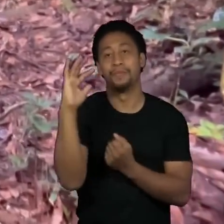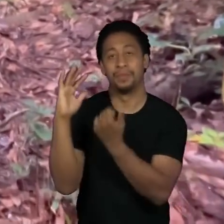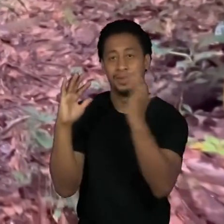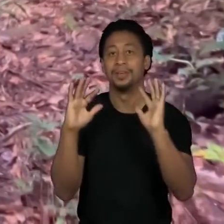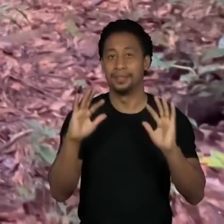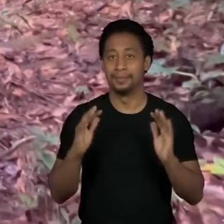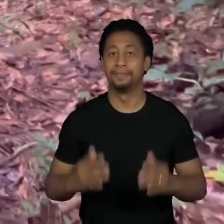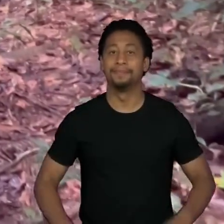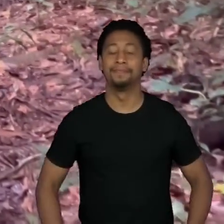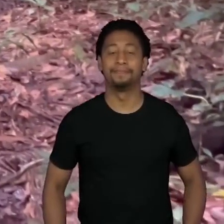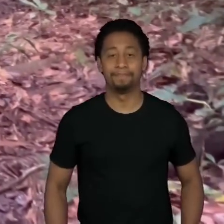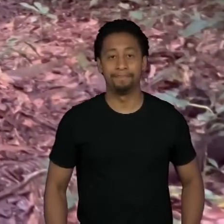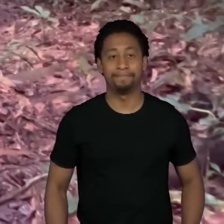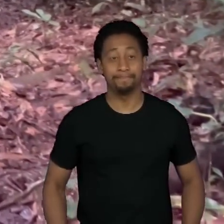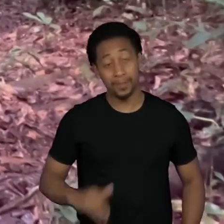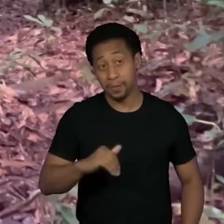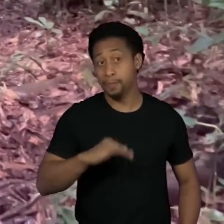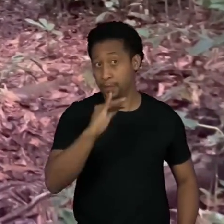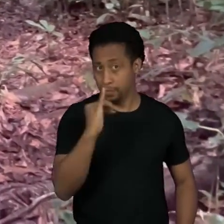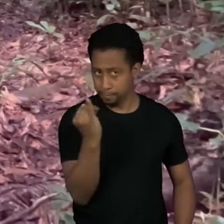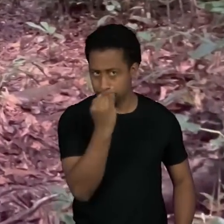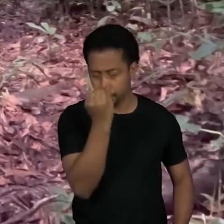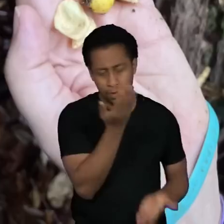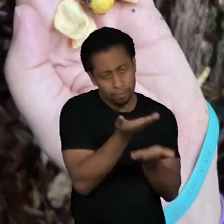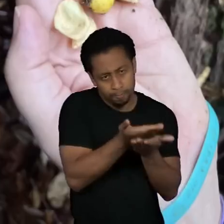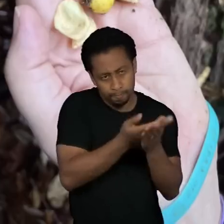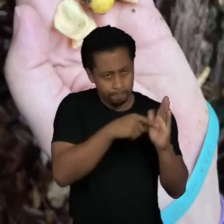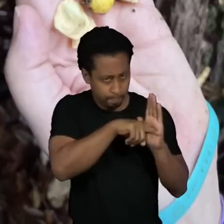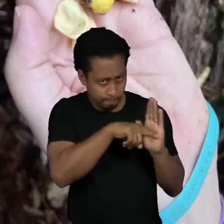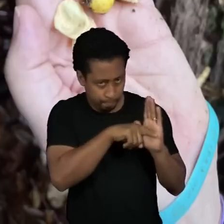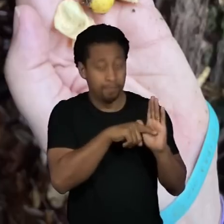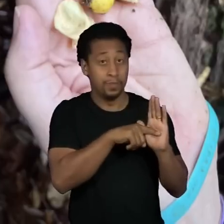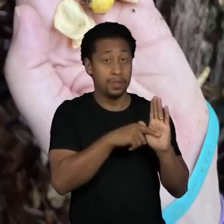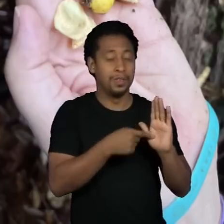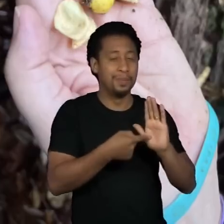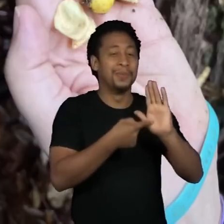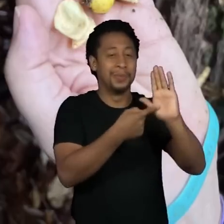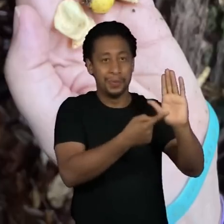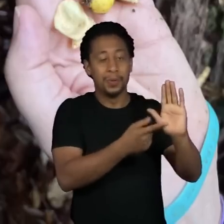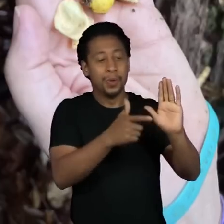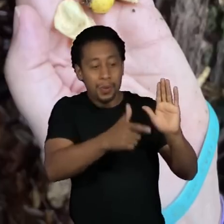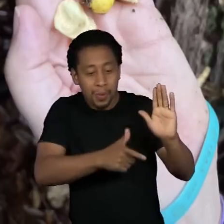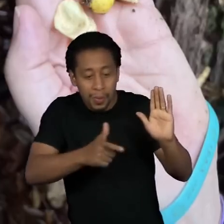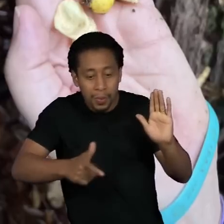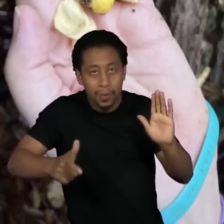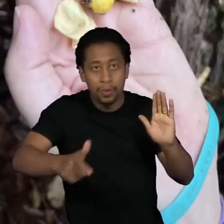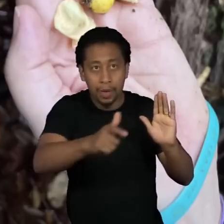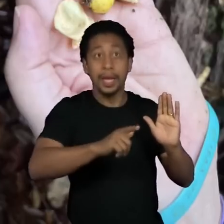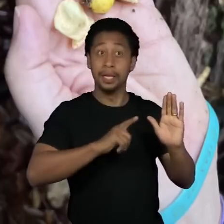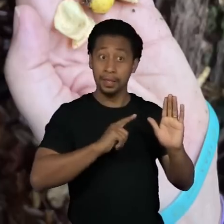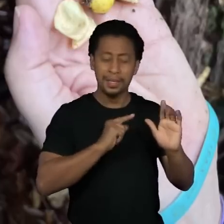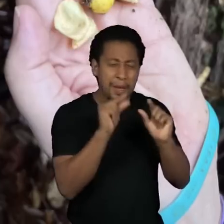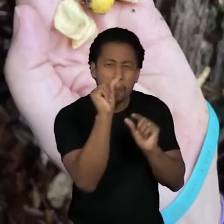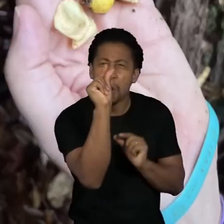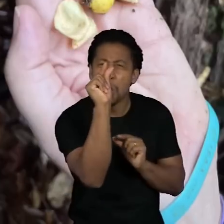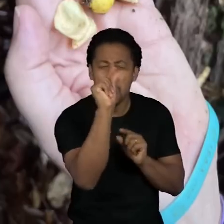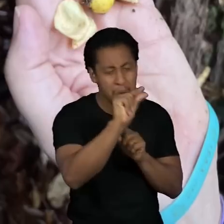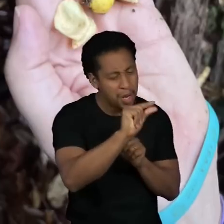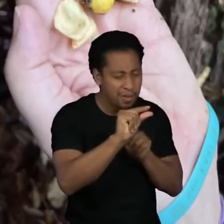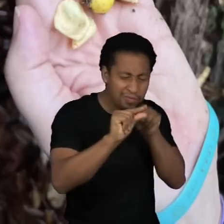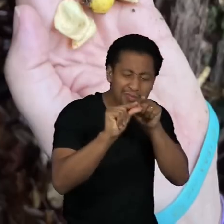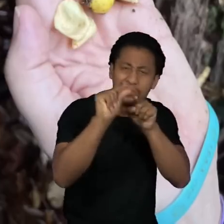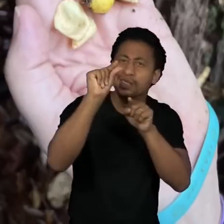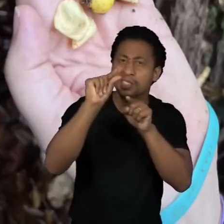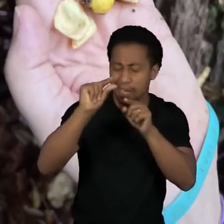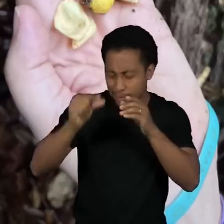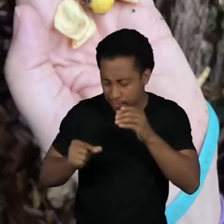O mais importante estudo de Lovejoy monitorou fragmentos de floresta preservados de diferentes tamanhos na Amazônia,